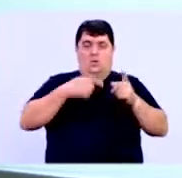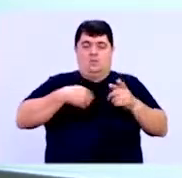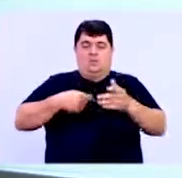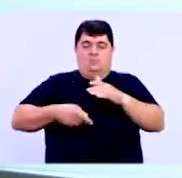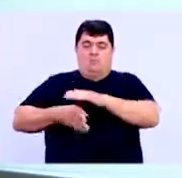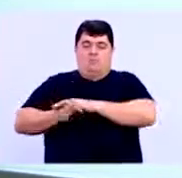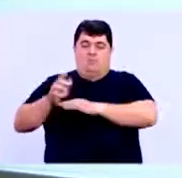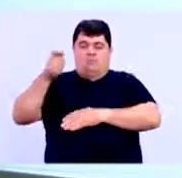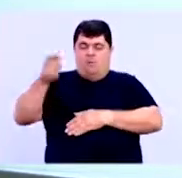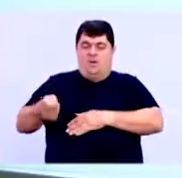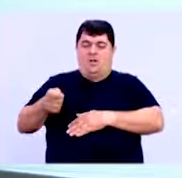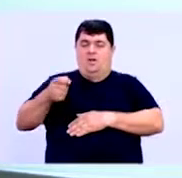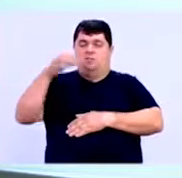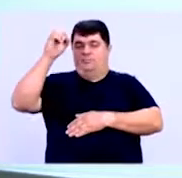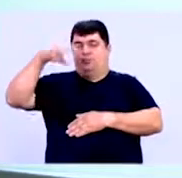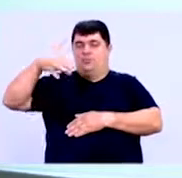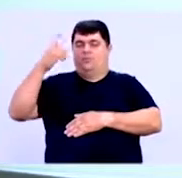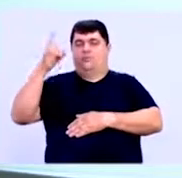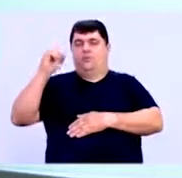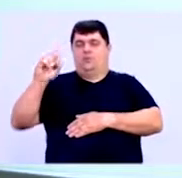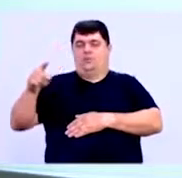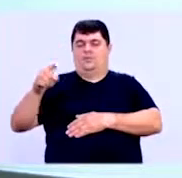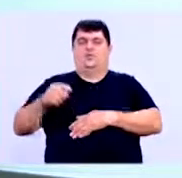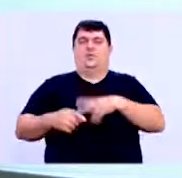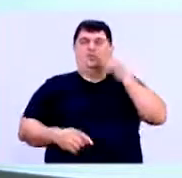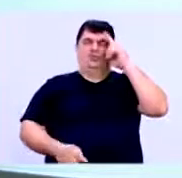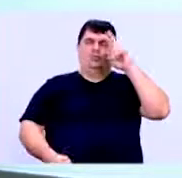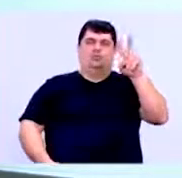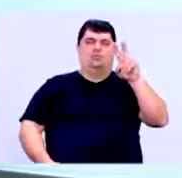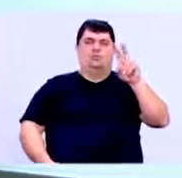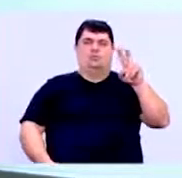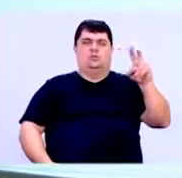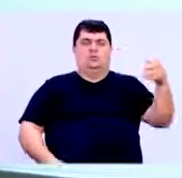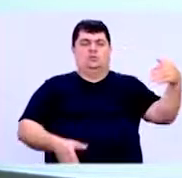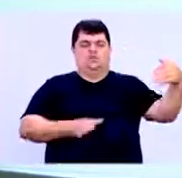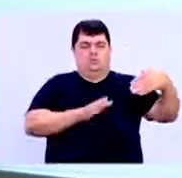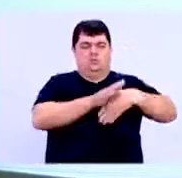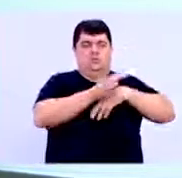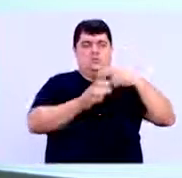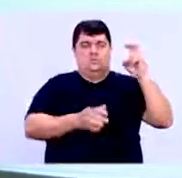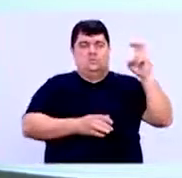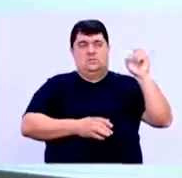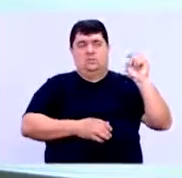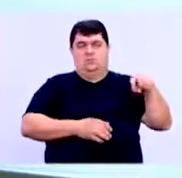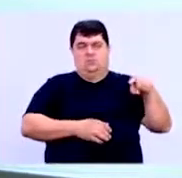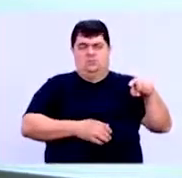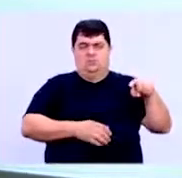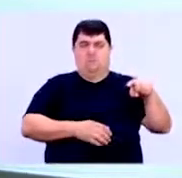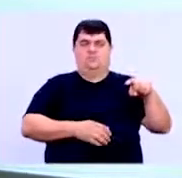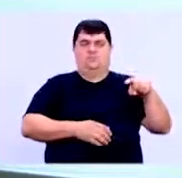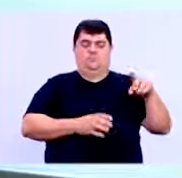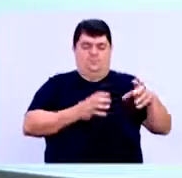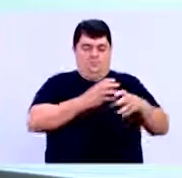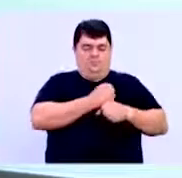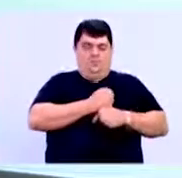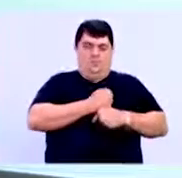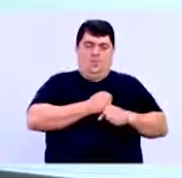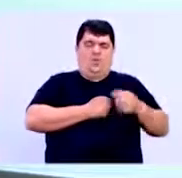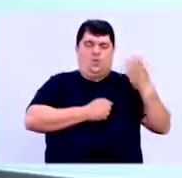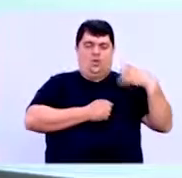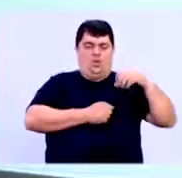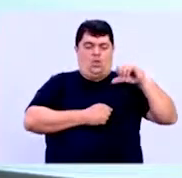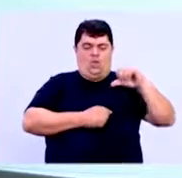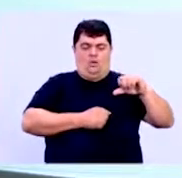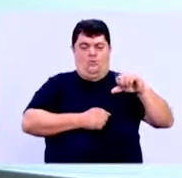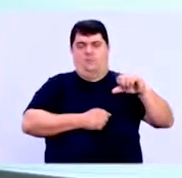Primeiro dia. No segundo dia, entrou mais R$ 5.000 no caixa. Então fez R$ 9.000. 5 com 4,